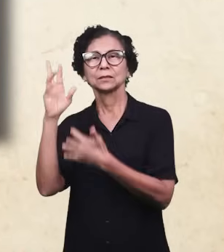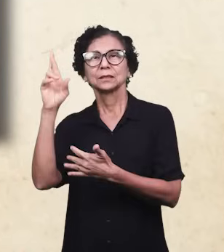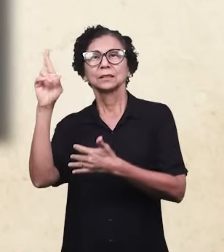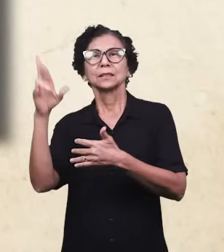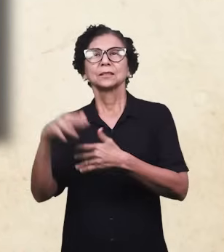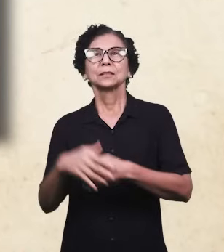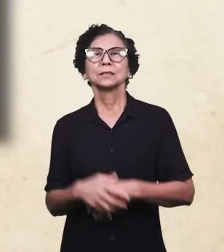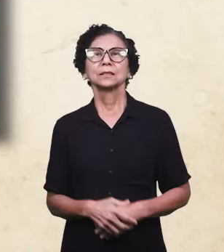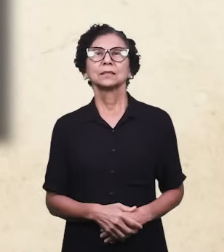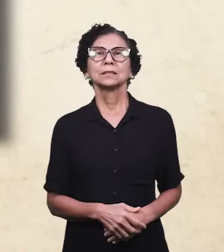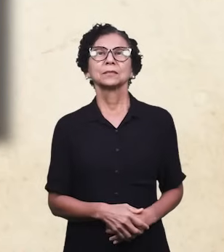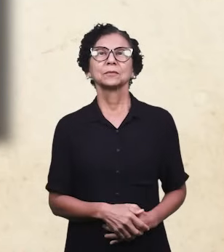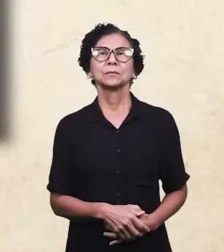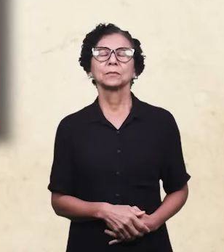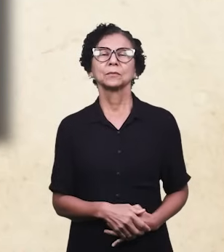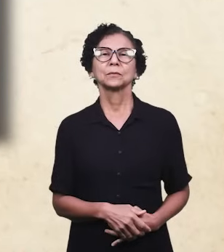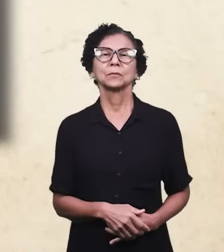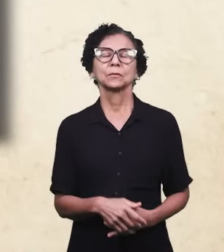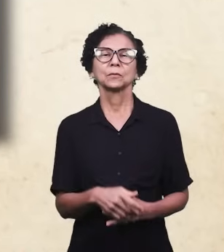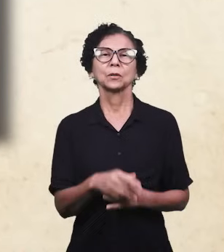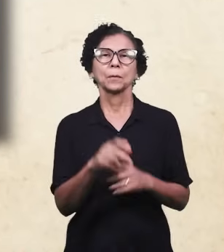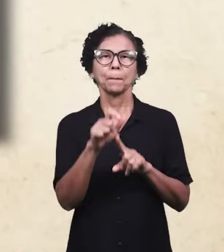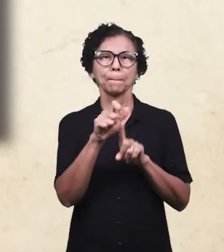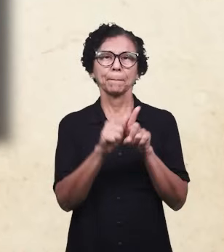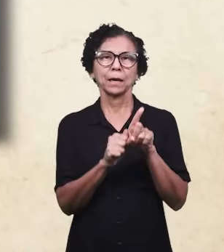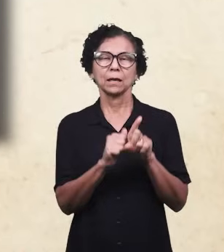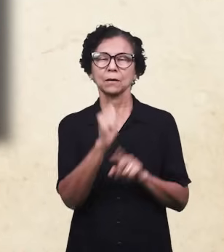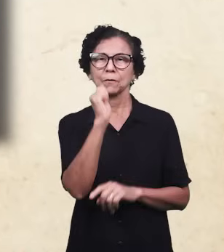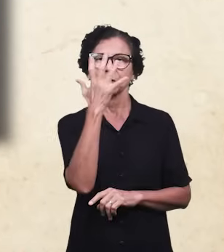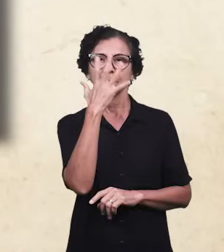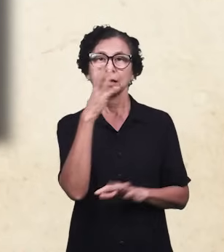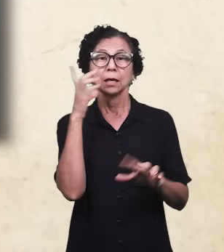E eu descobri o tumor, na verdade, em fevereiro.